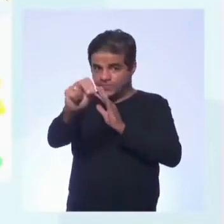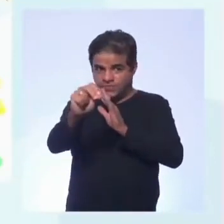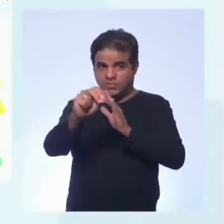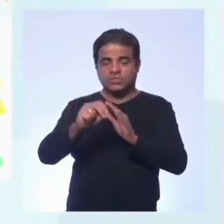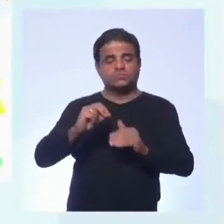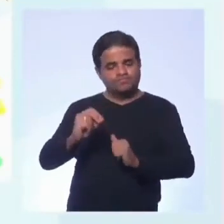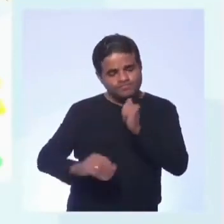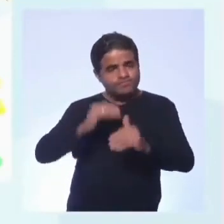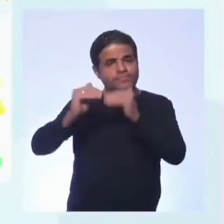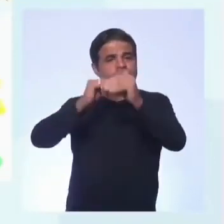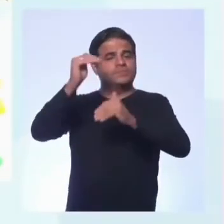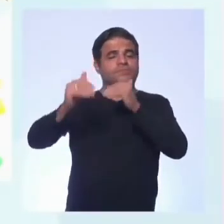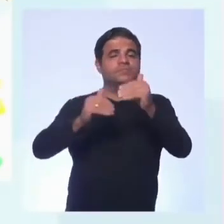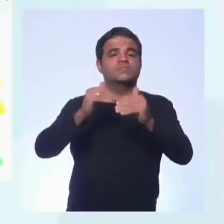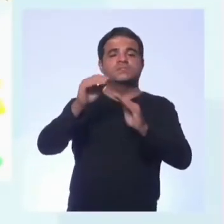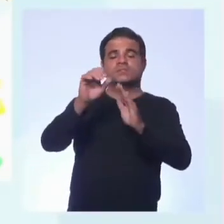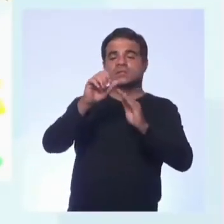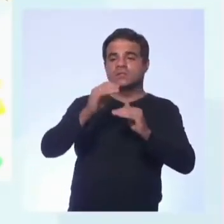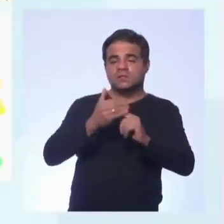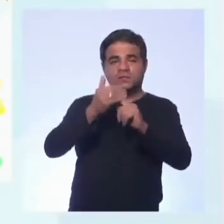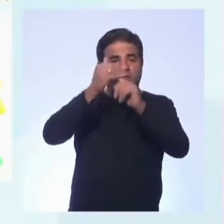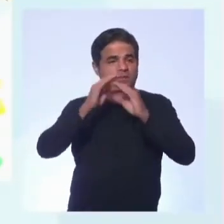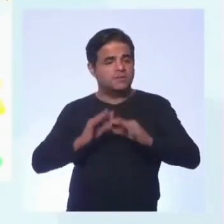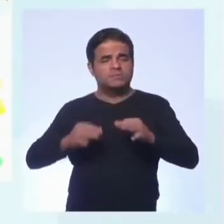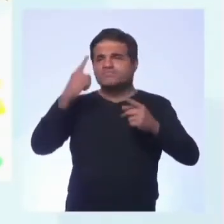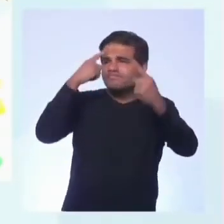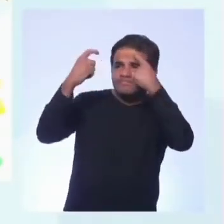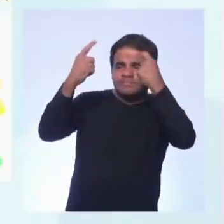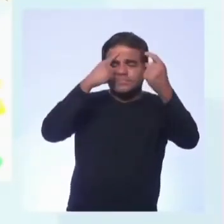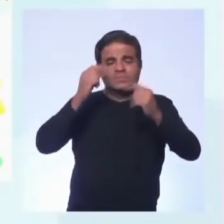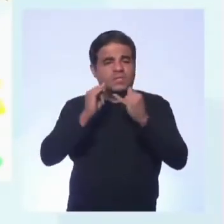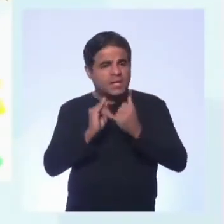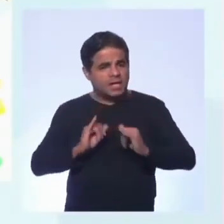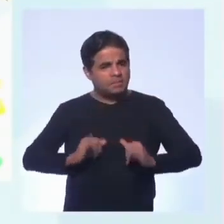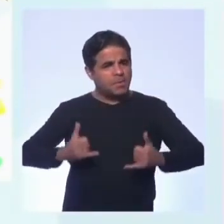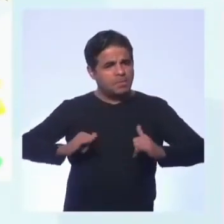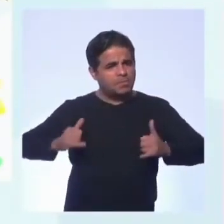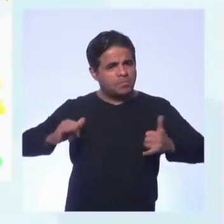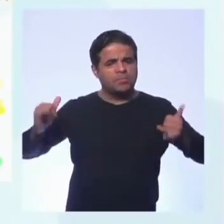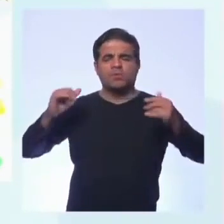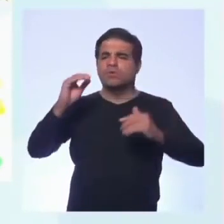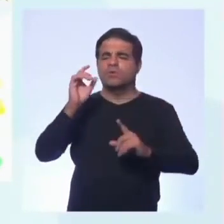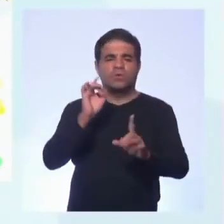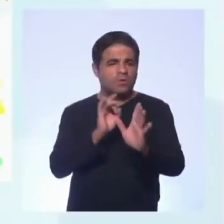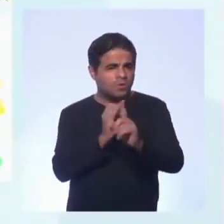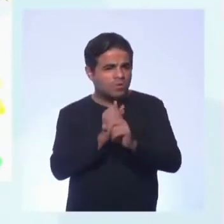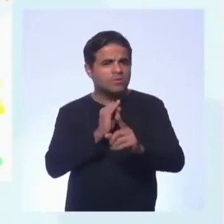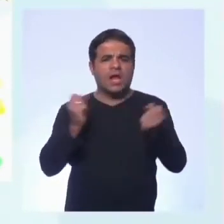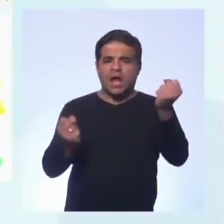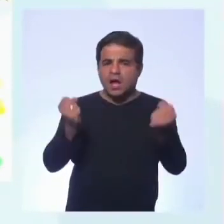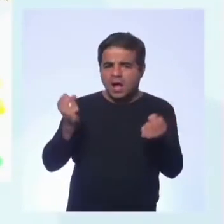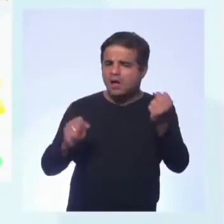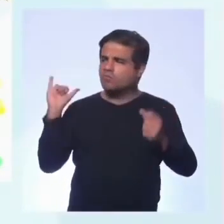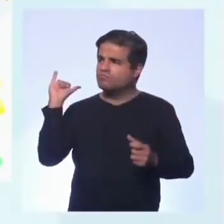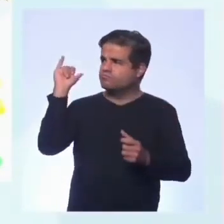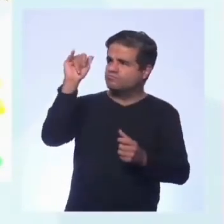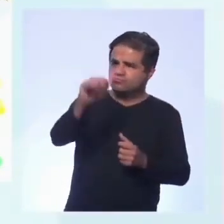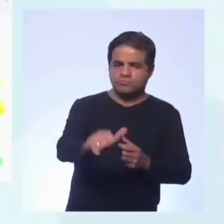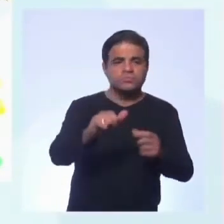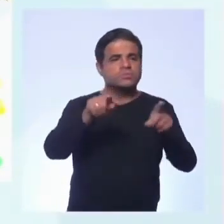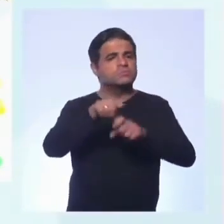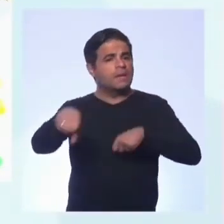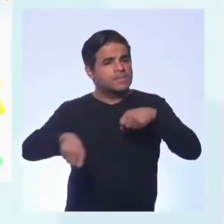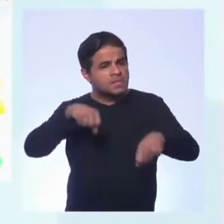com o desenvolvimento da tecnologia, invenções, a eletricidade, o aço, o automóvel, o avião,